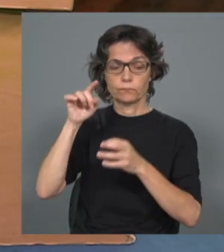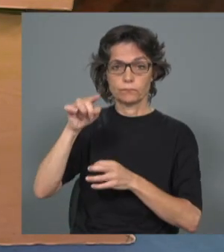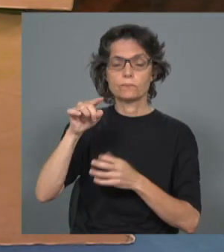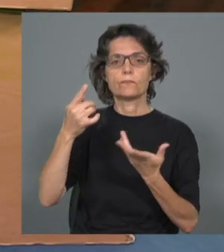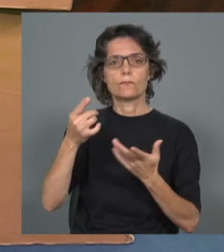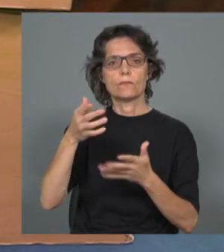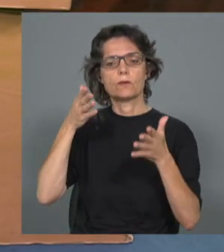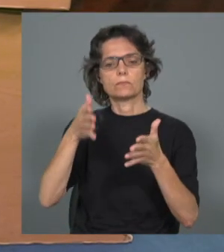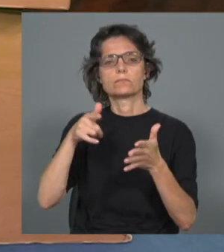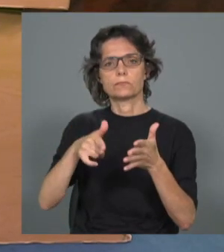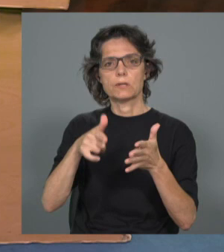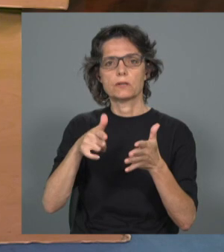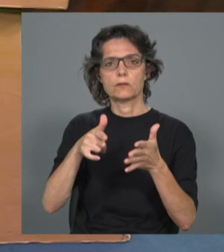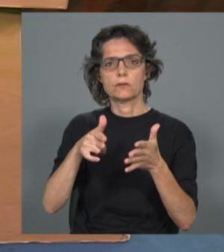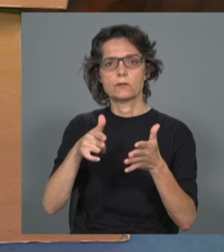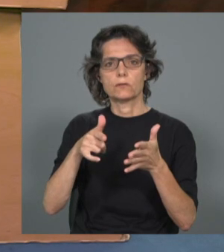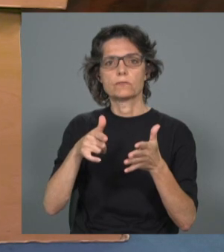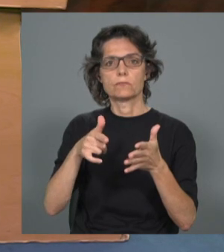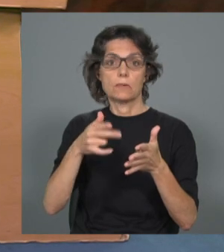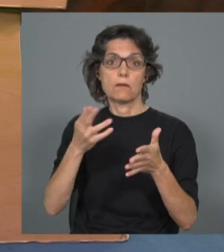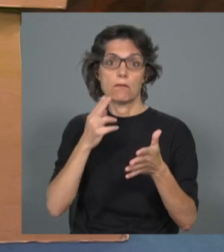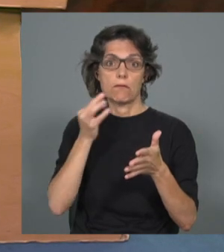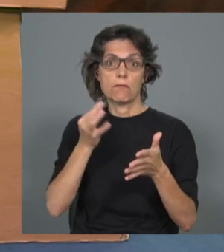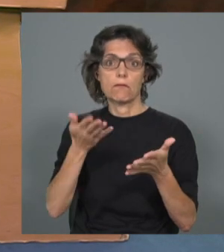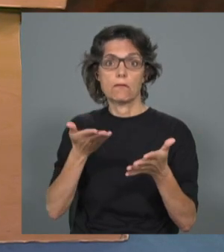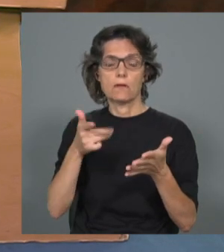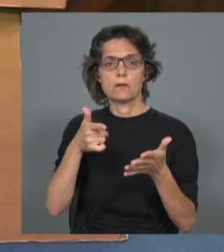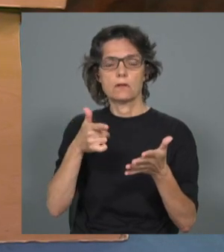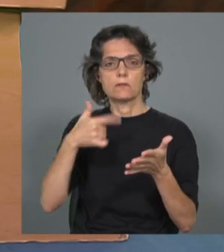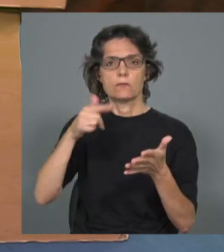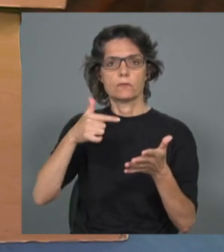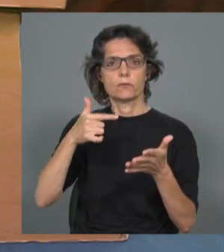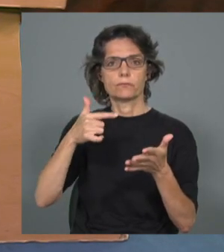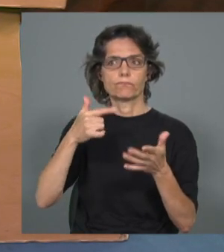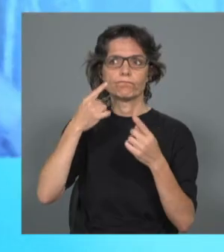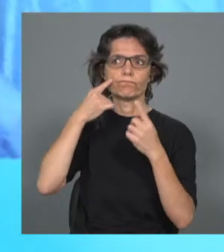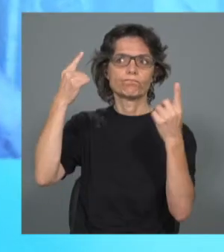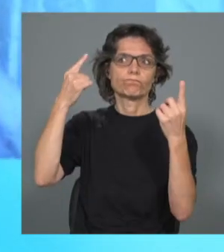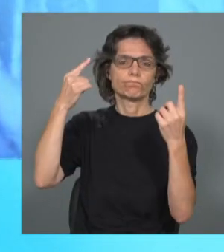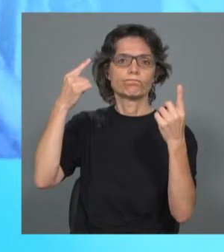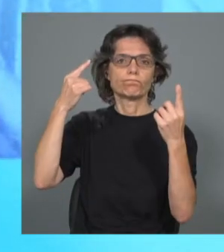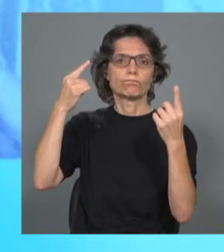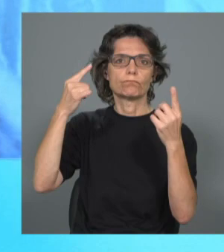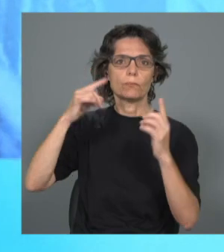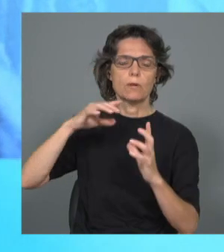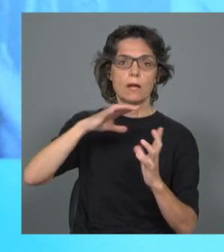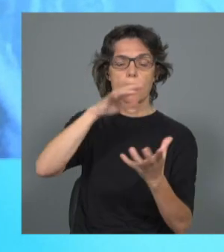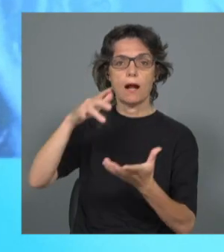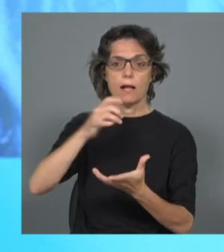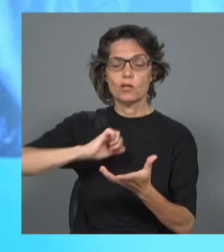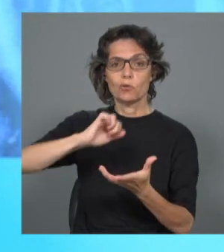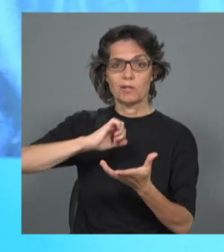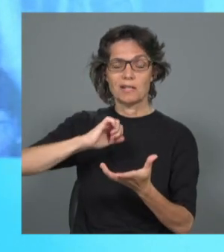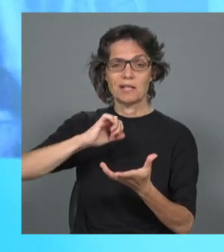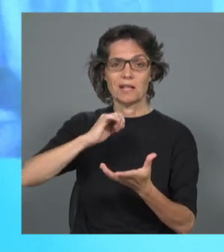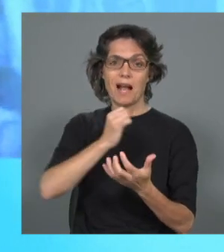central, que é necessário proclamar muitas vezes para proteger a nossa terra, a nossa casa comum, uma só